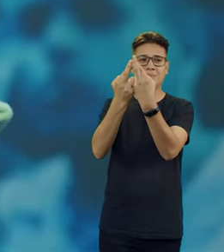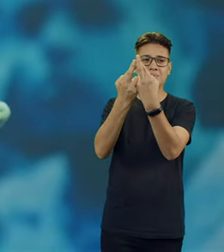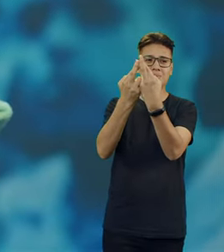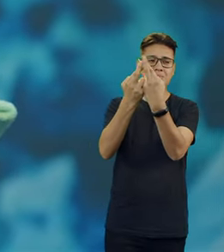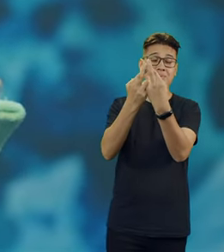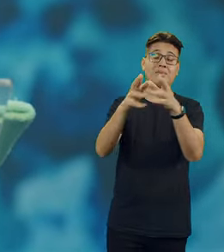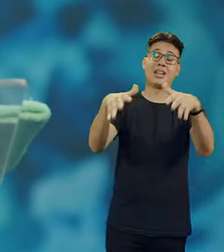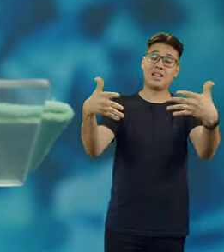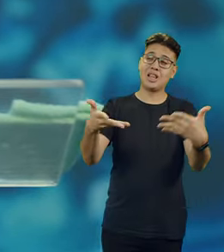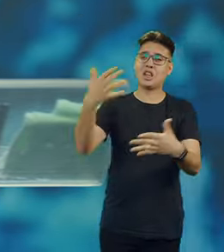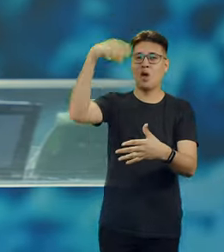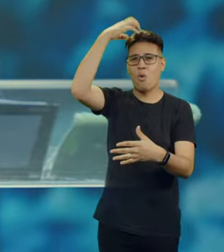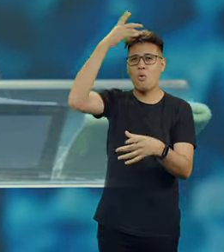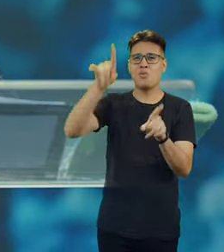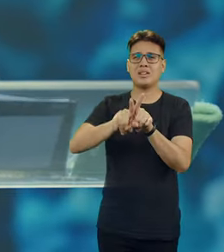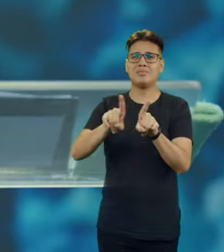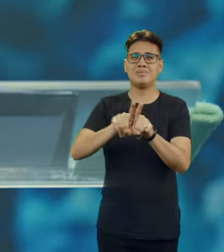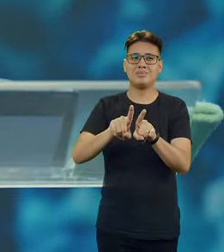e o seu rei.